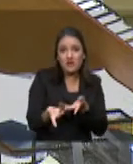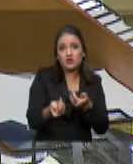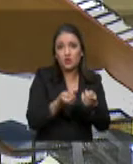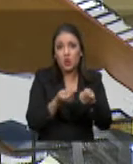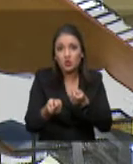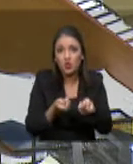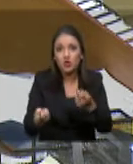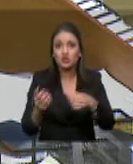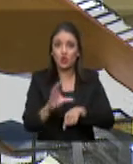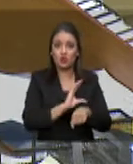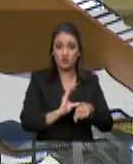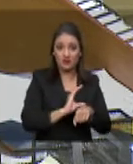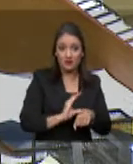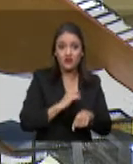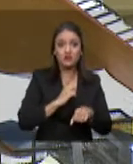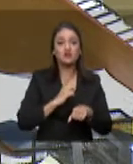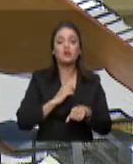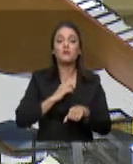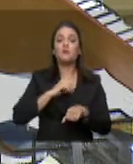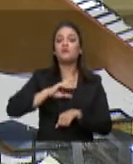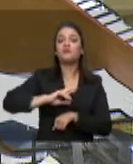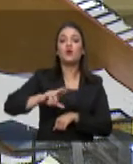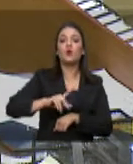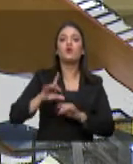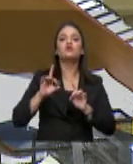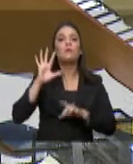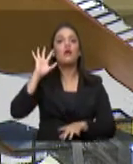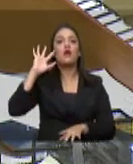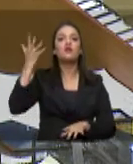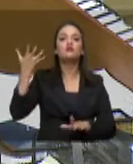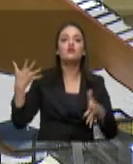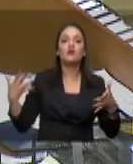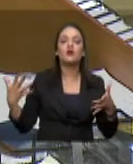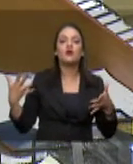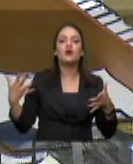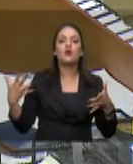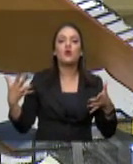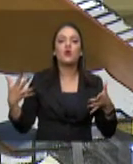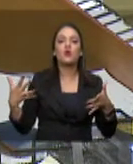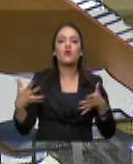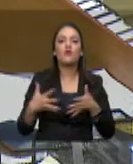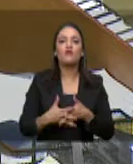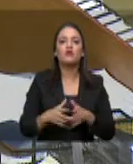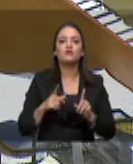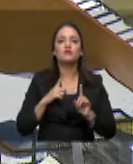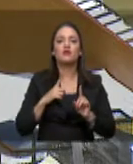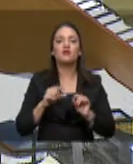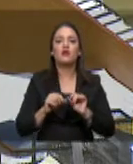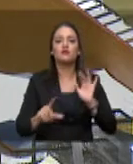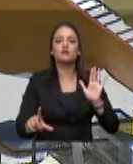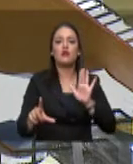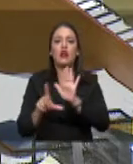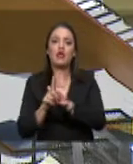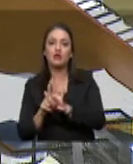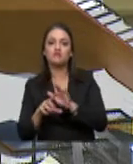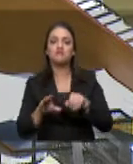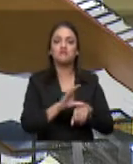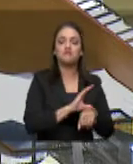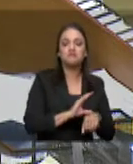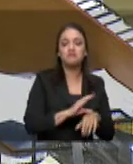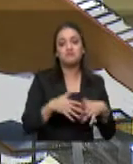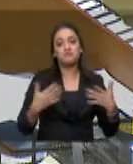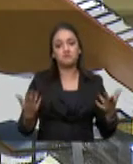de constitucionalidade não se prestam para resolver conflitos reflexos entre atos infralegais e o texto da Constituição. Nesse